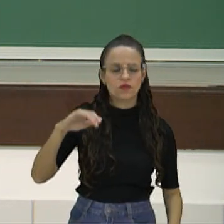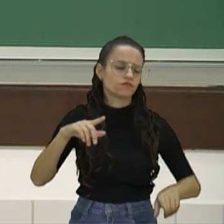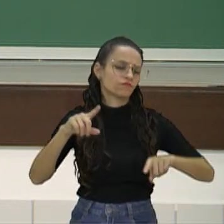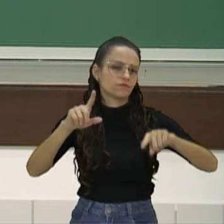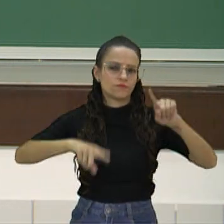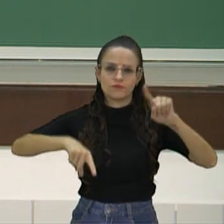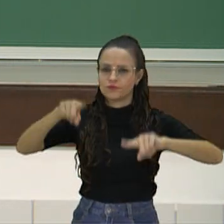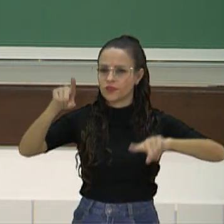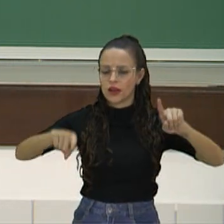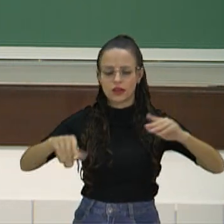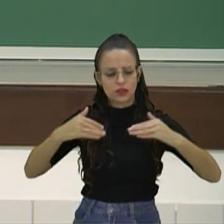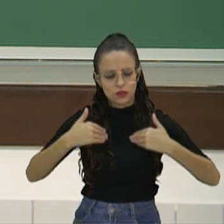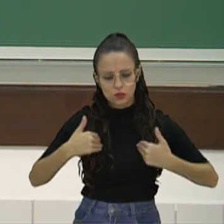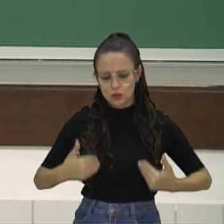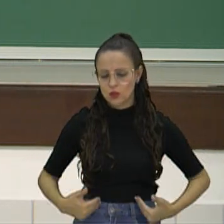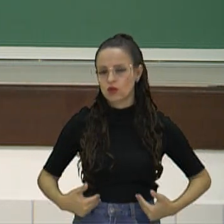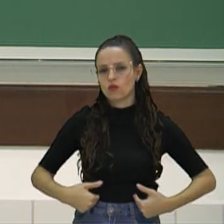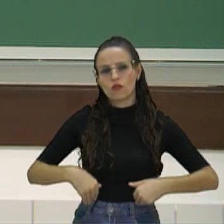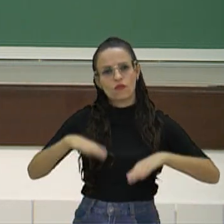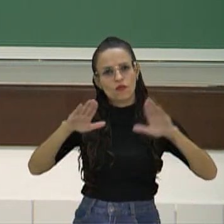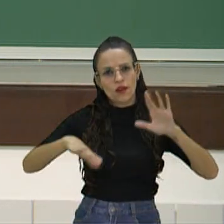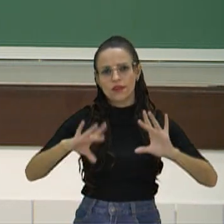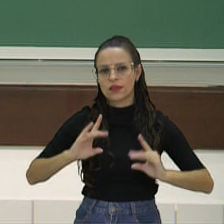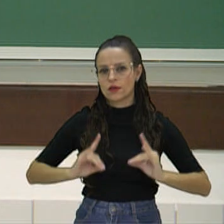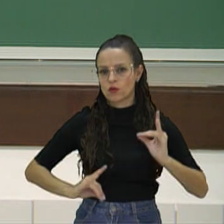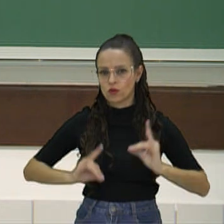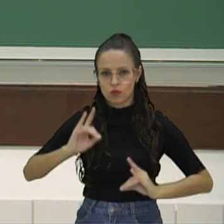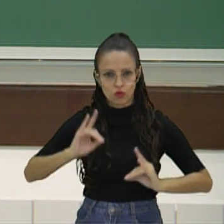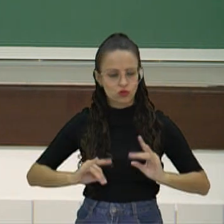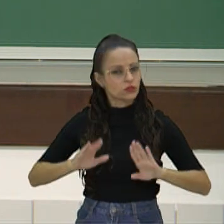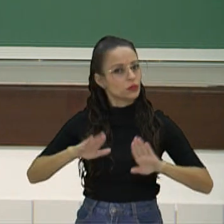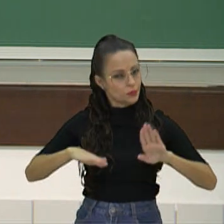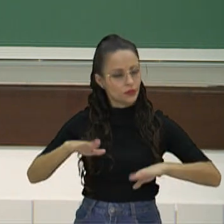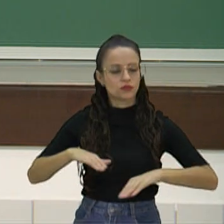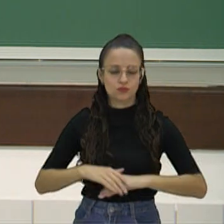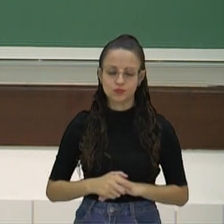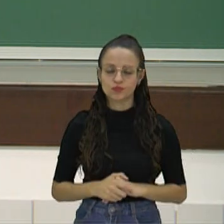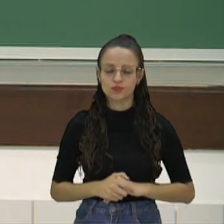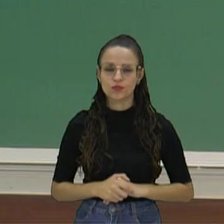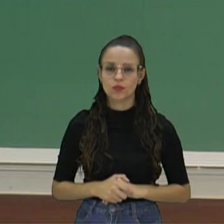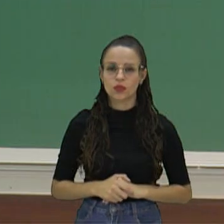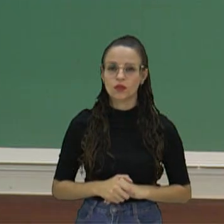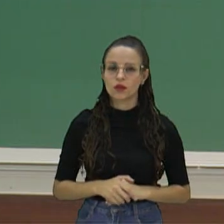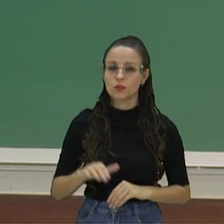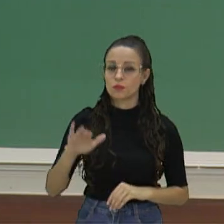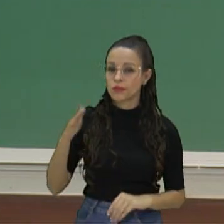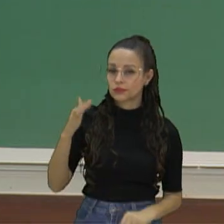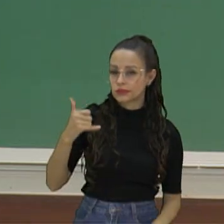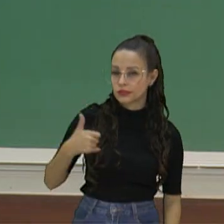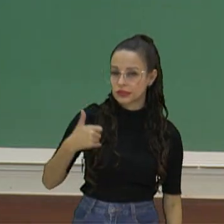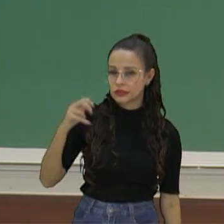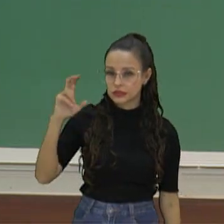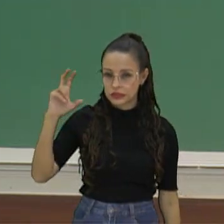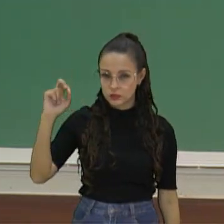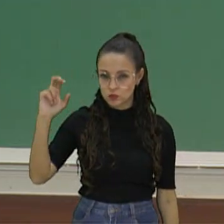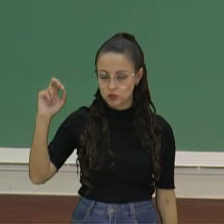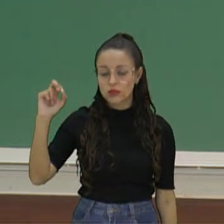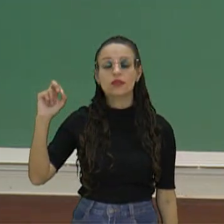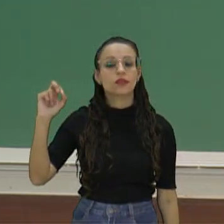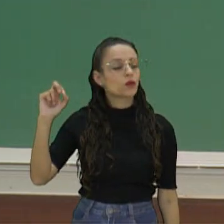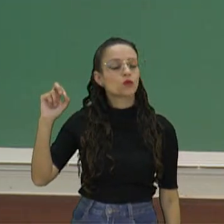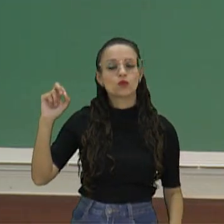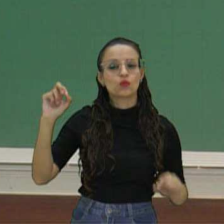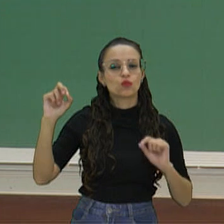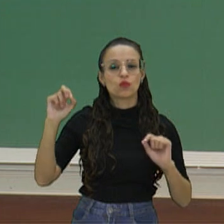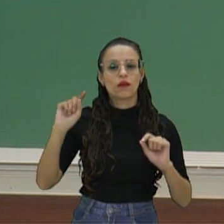muito conforme o organismo, conforme hormônios e tudo mais. Por volta mais ou menos dos 50 anos, existe